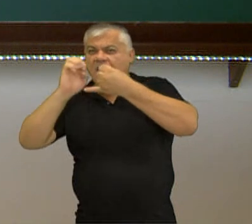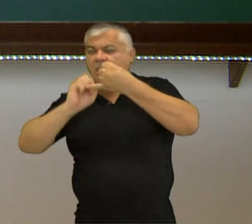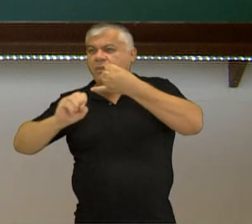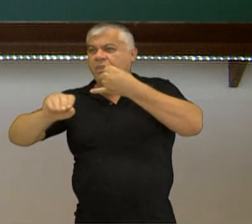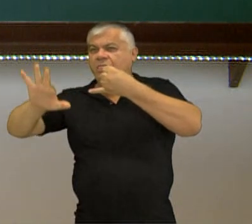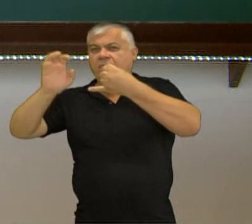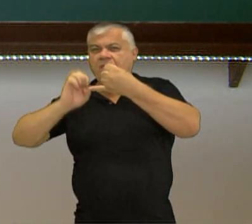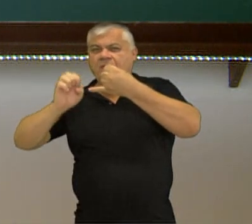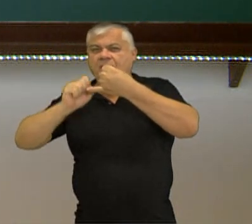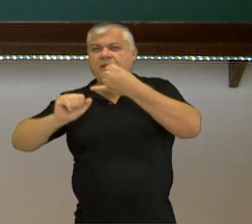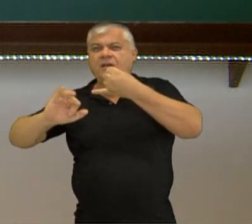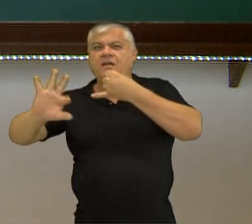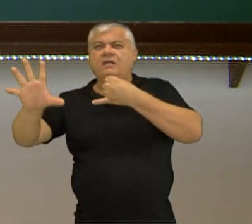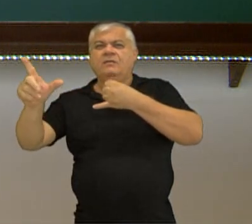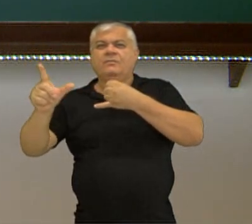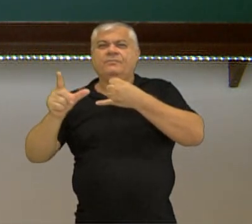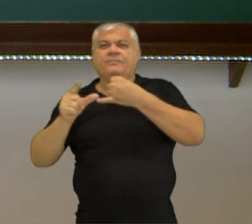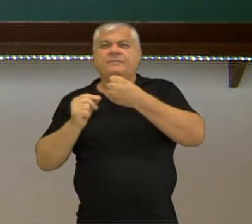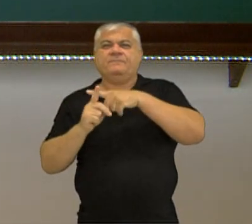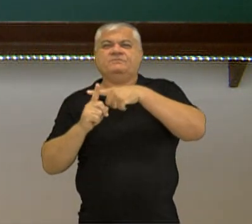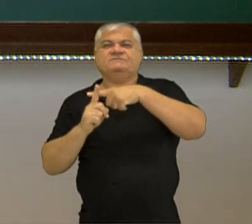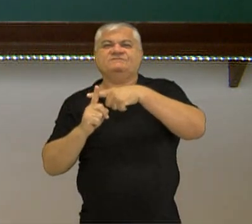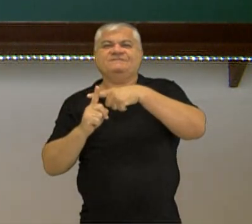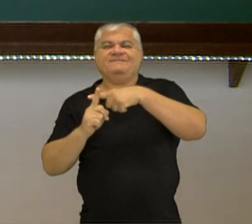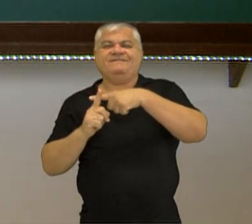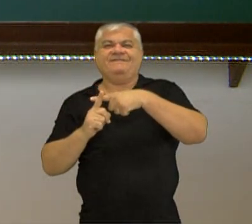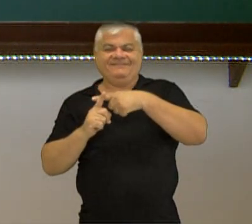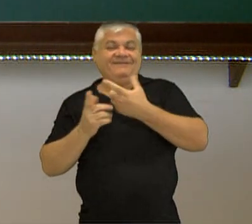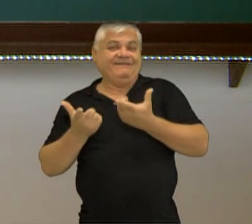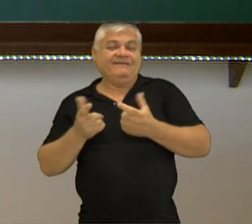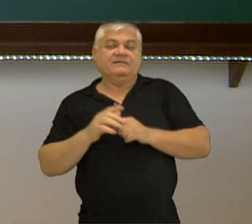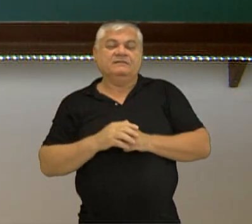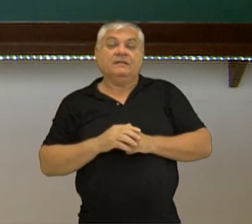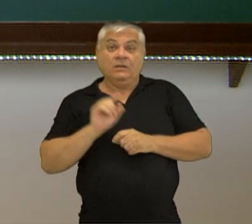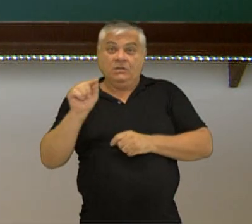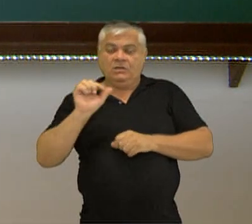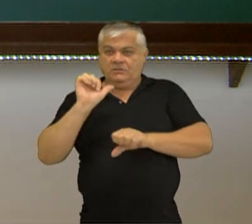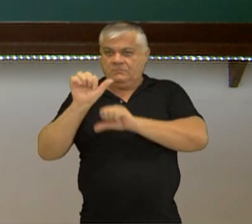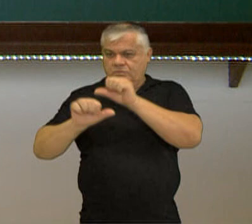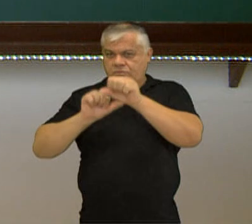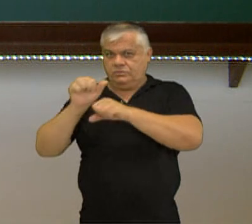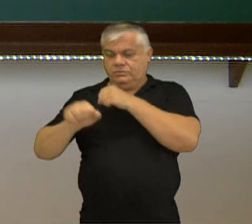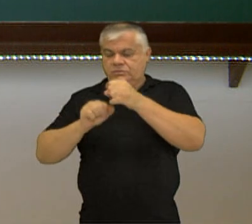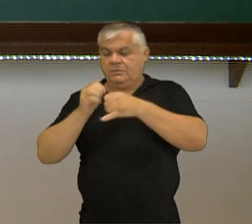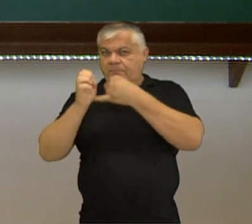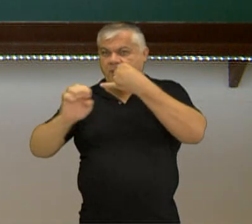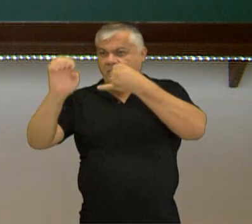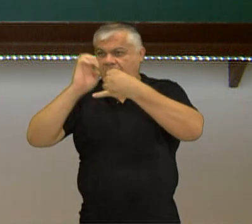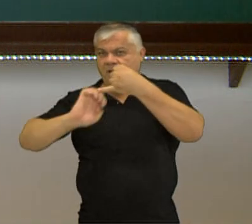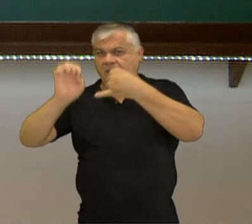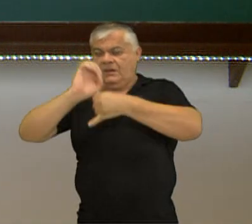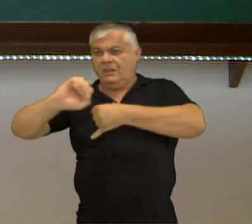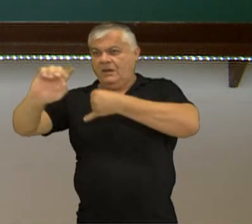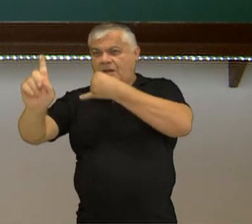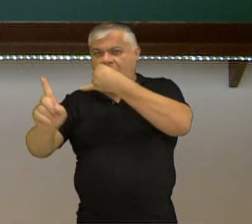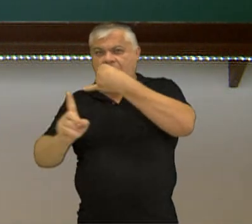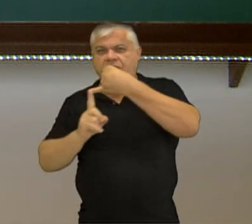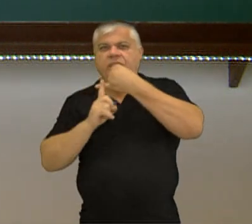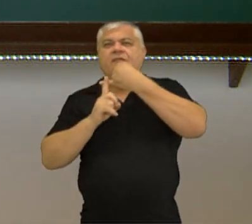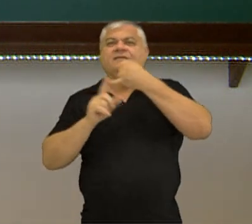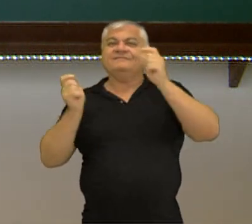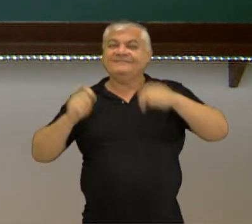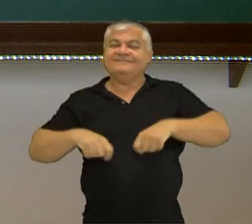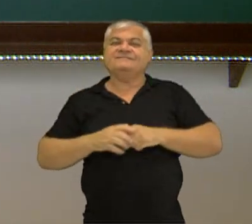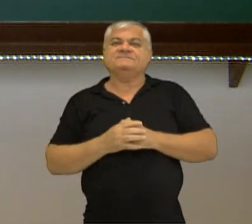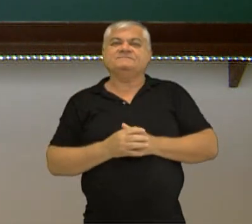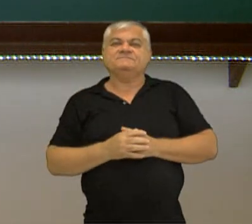ficar eletricamente positivos, então eles se transformam eles são excelentes cátions liberadores de